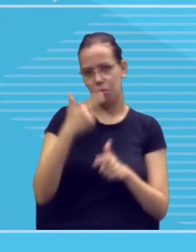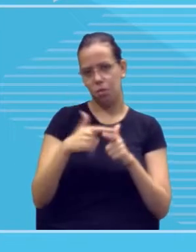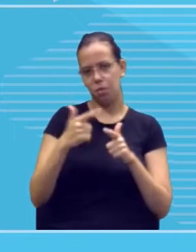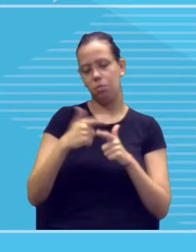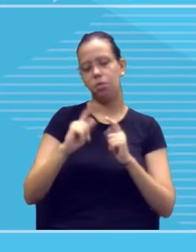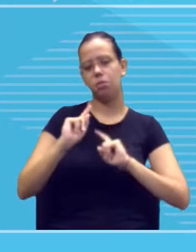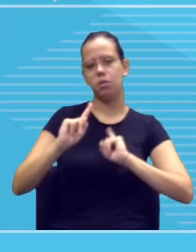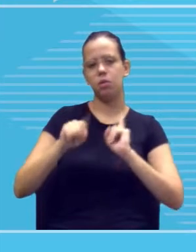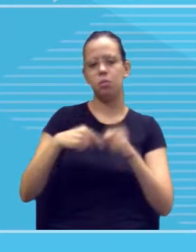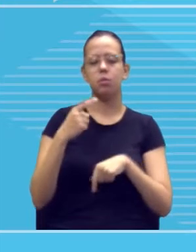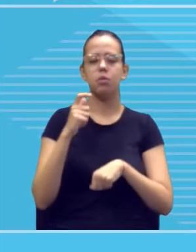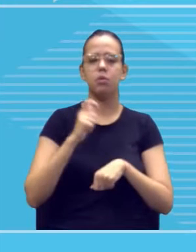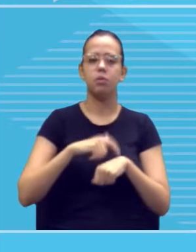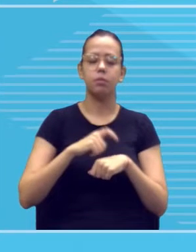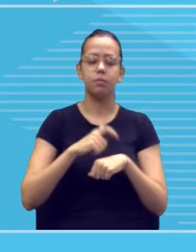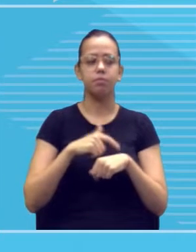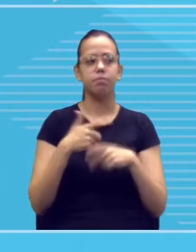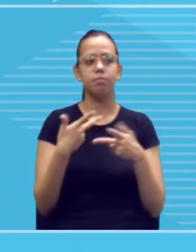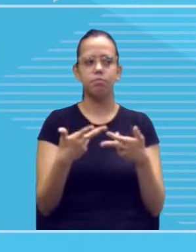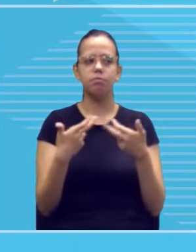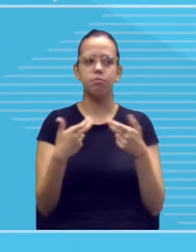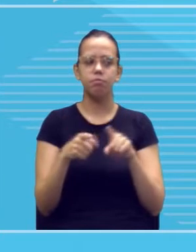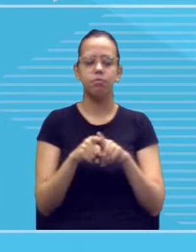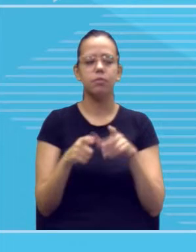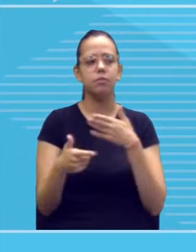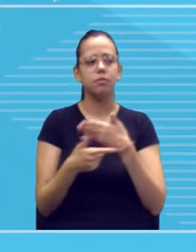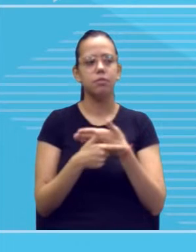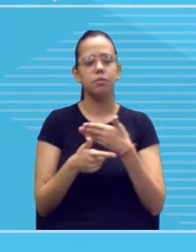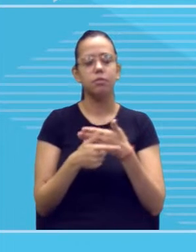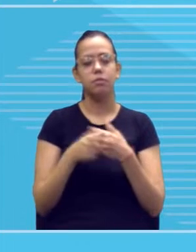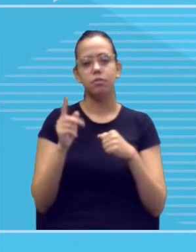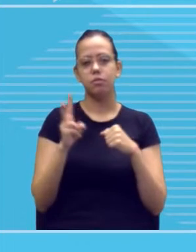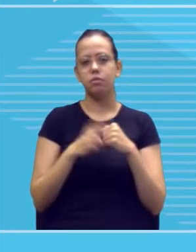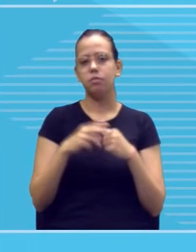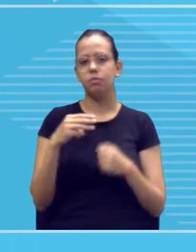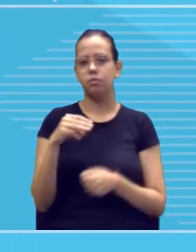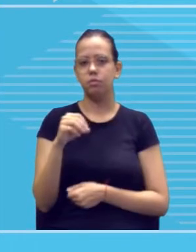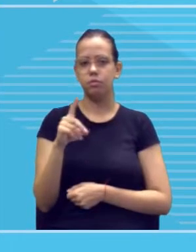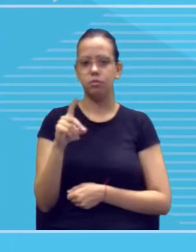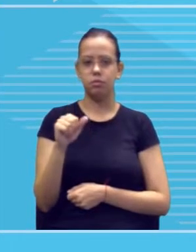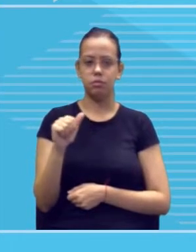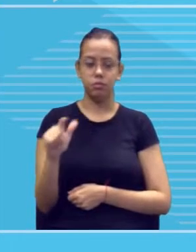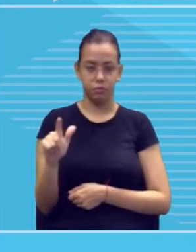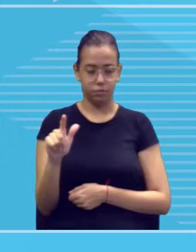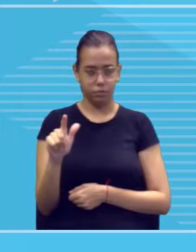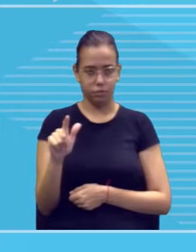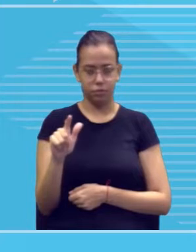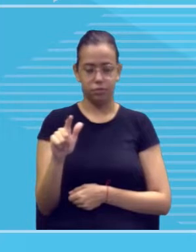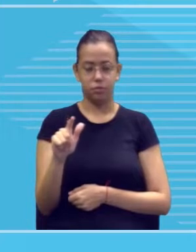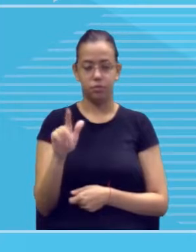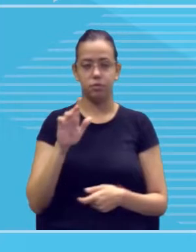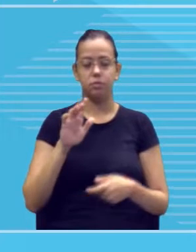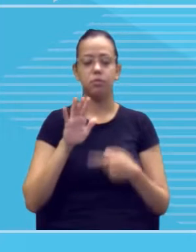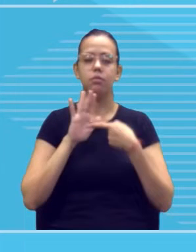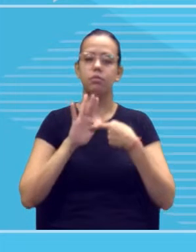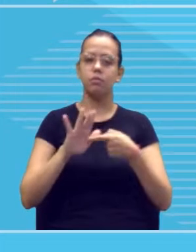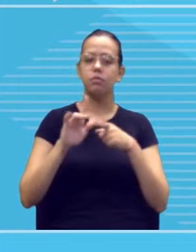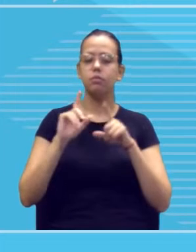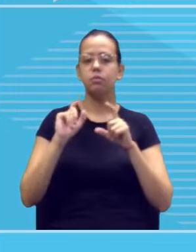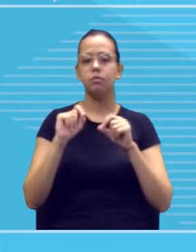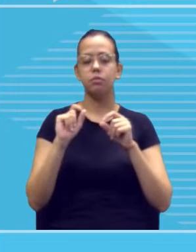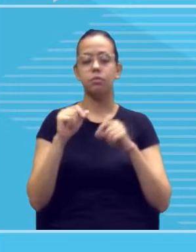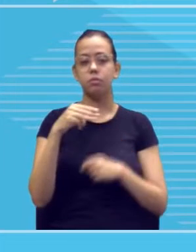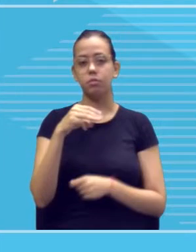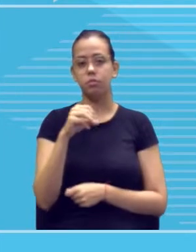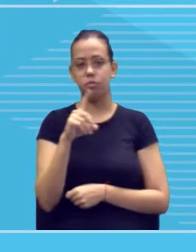identificar e quais são as suas funções aqui são verbos moda mais uma vez eles expressam modo